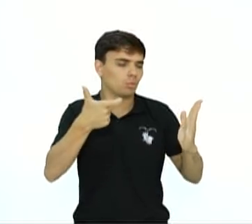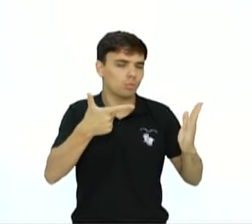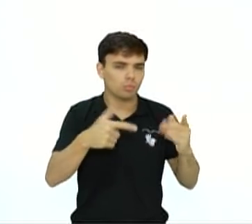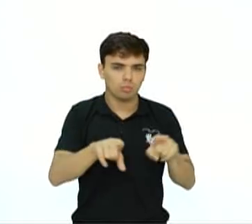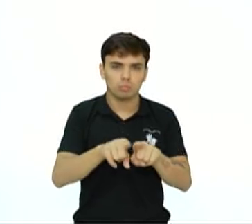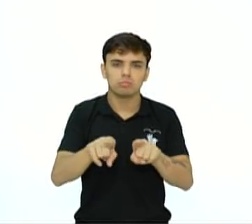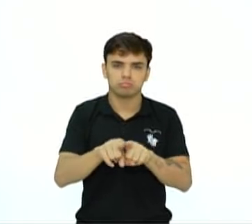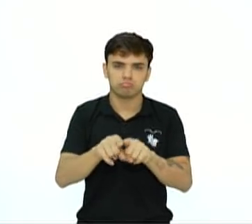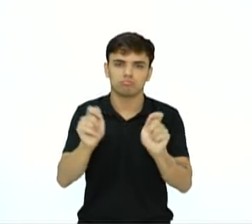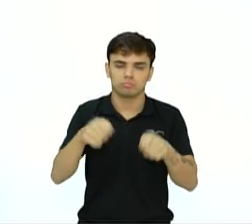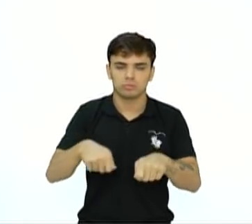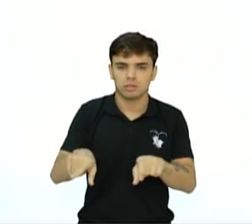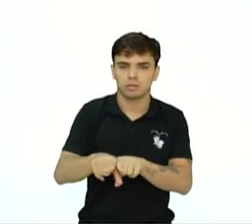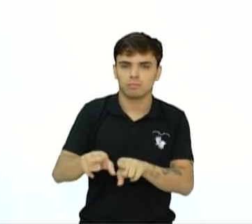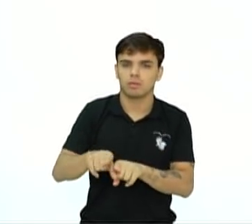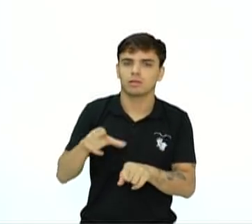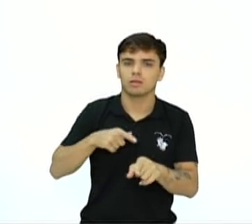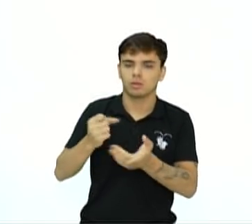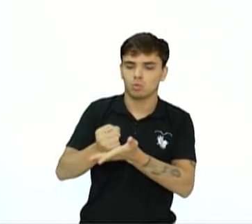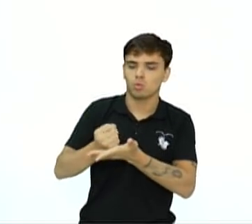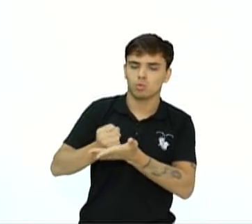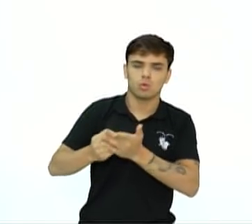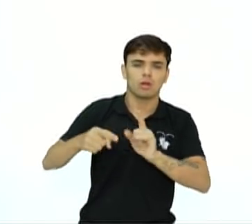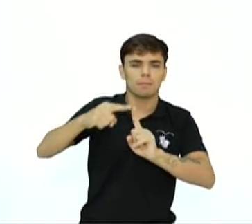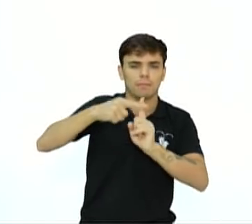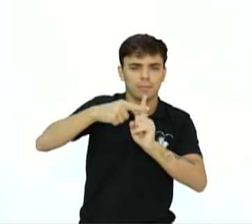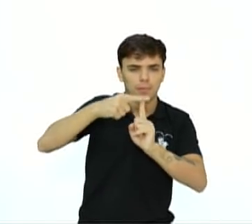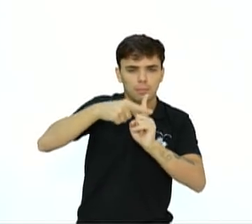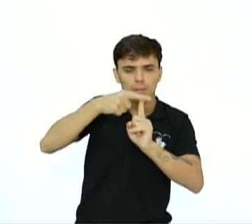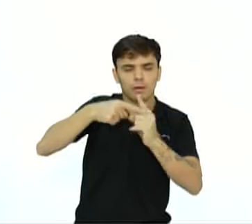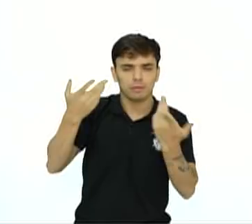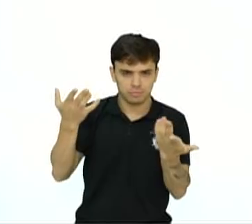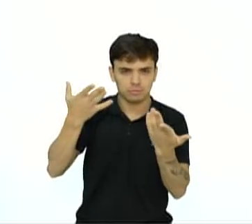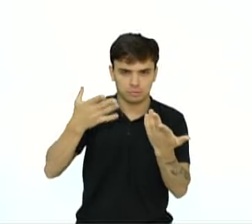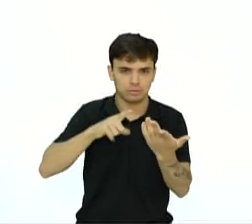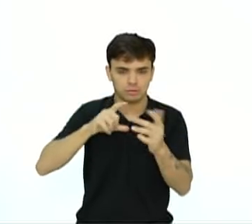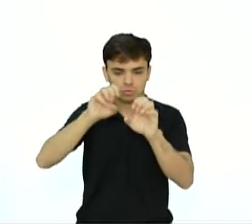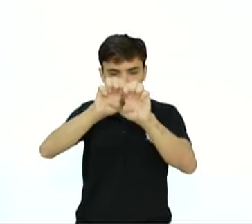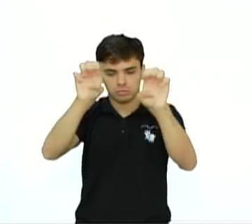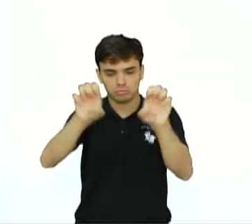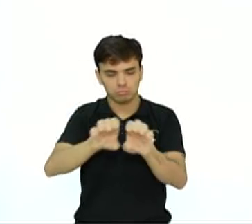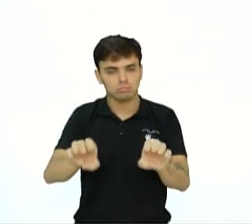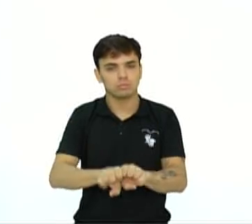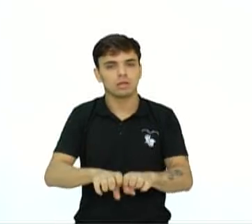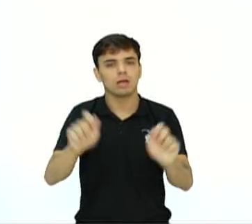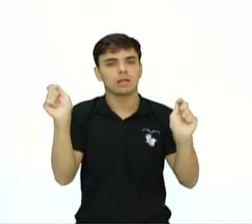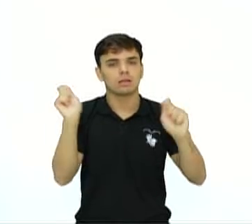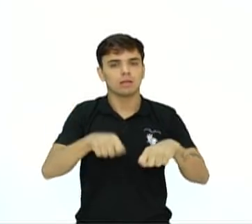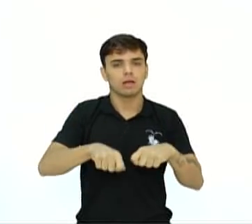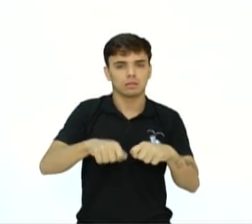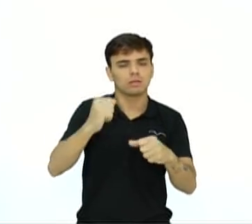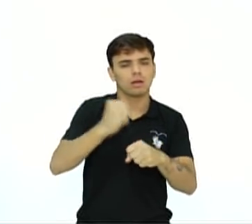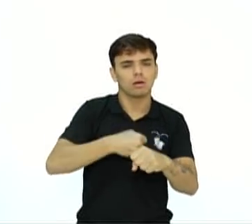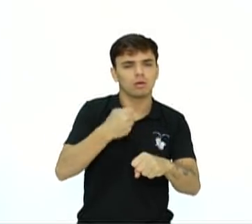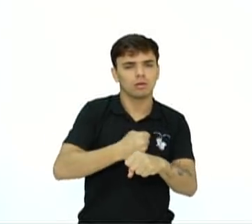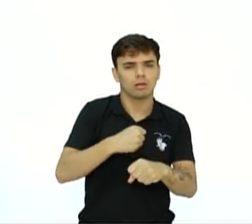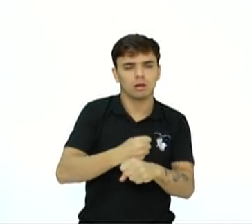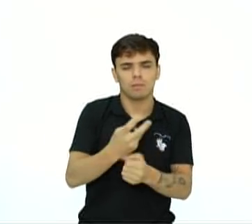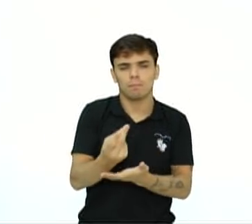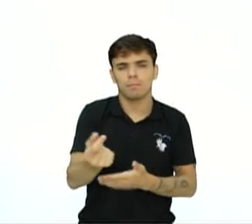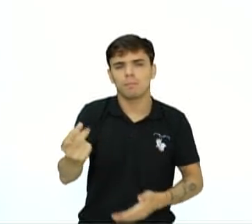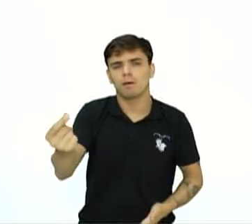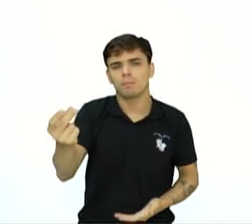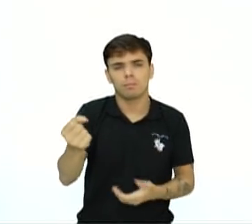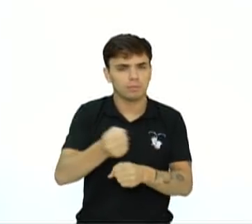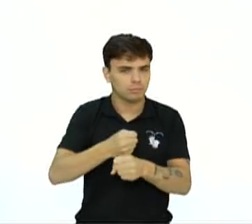tem um controle de temperatura, ela tem, né, toda uma estrutura para que essa obra se conserve por milhões de anos. Se